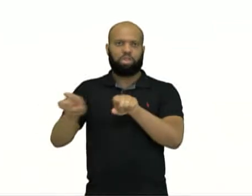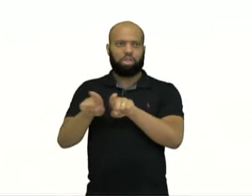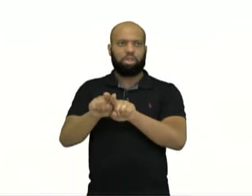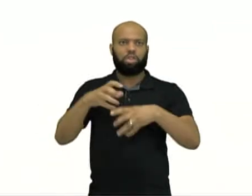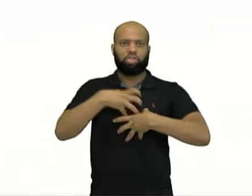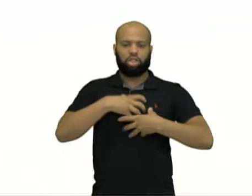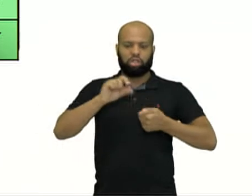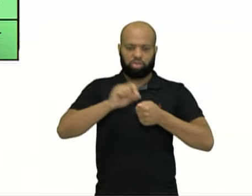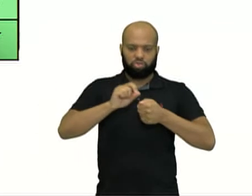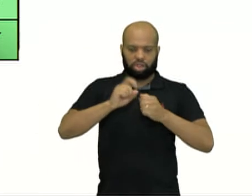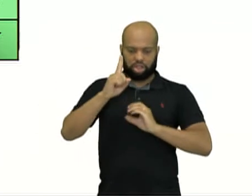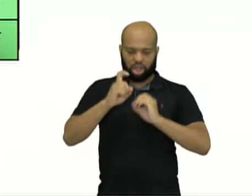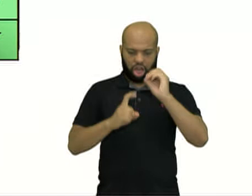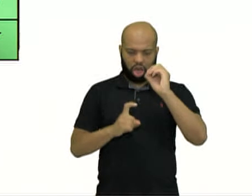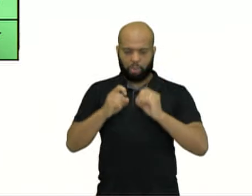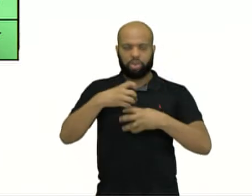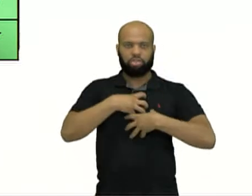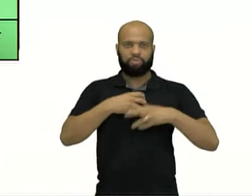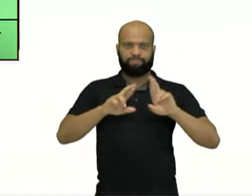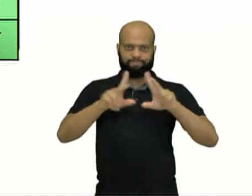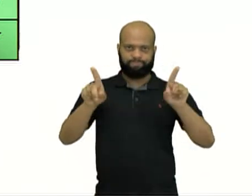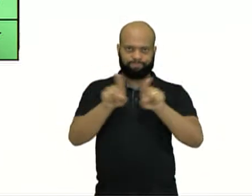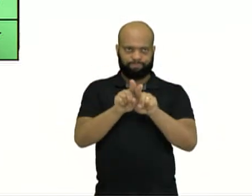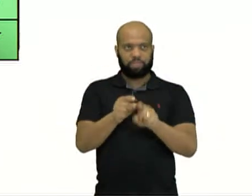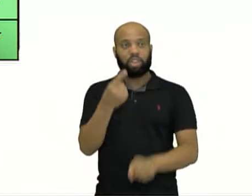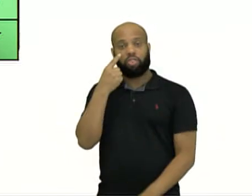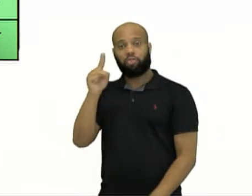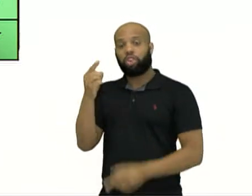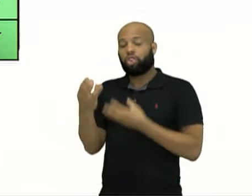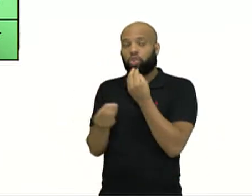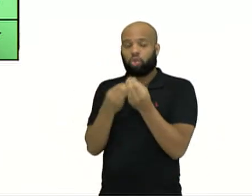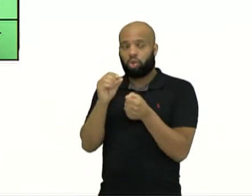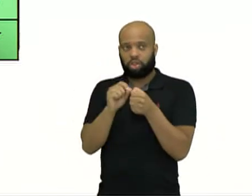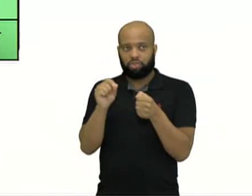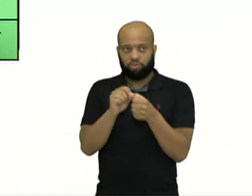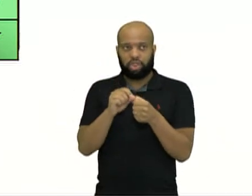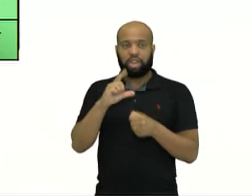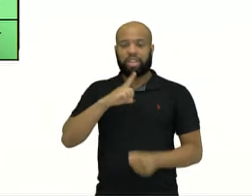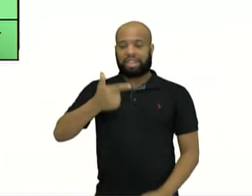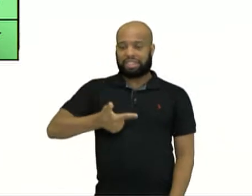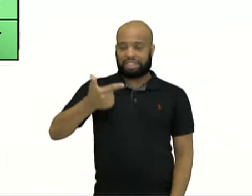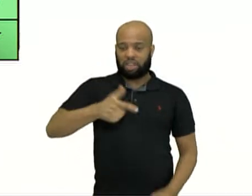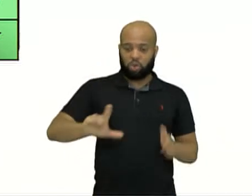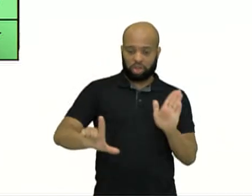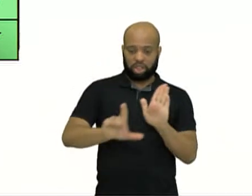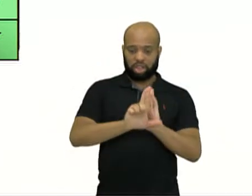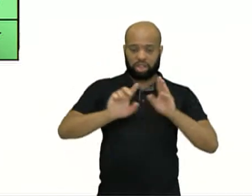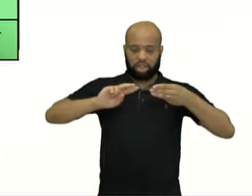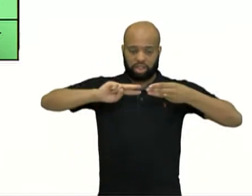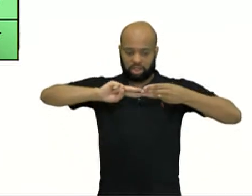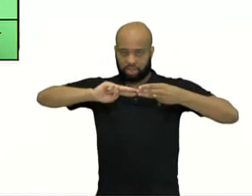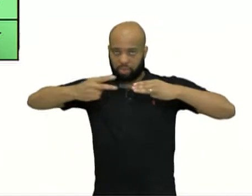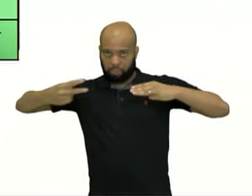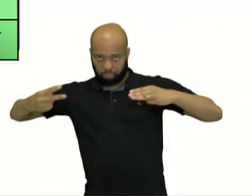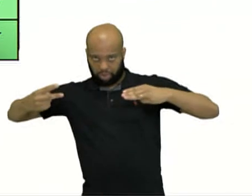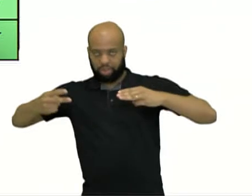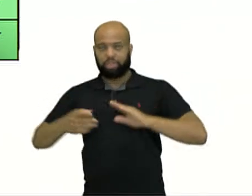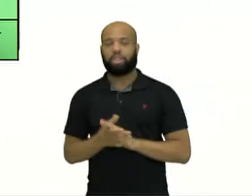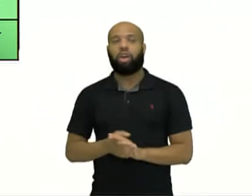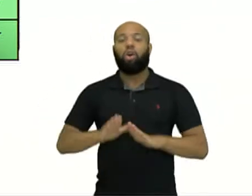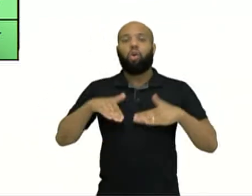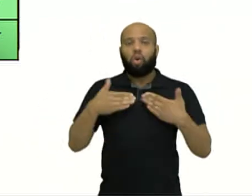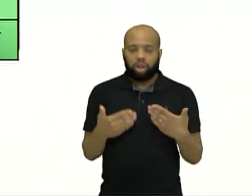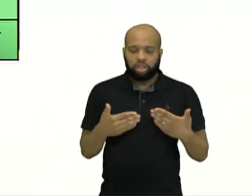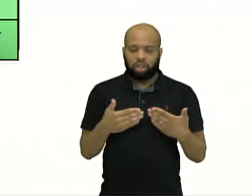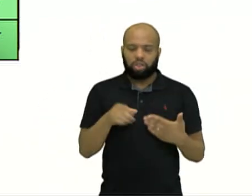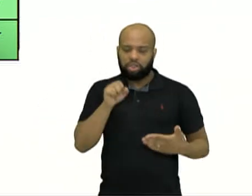de forma aleatória. Olha só como é que a gente faz. Então, a gente chama a segunda lei de Mendel de lei da segregação independente. E quando a gente vai